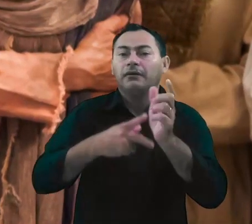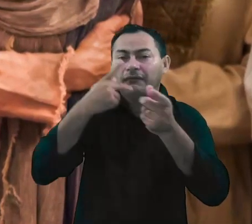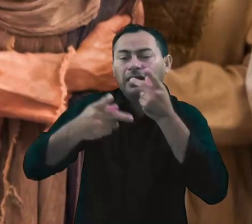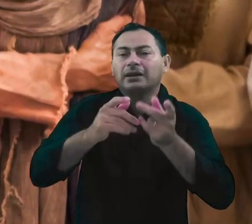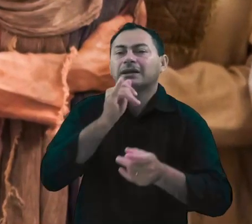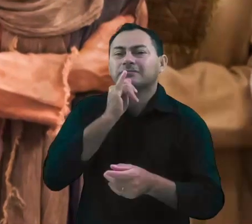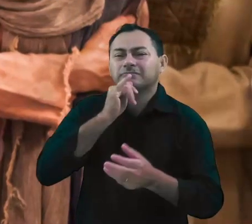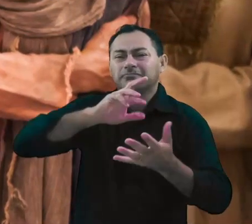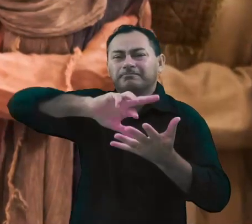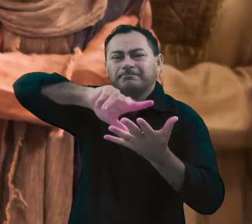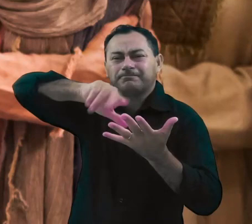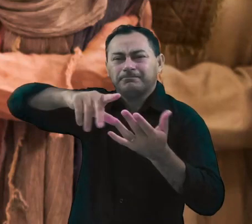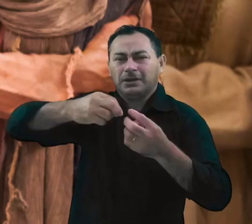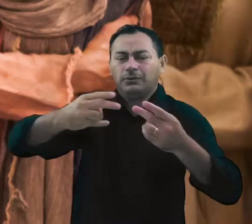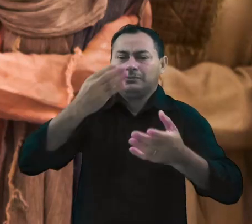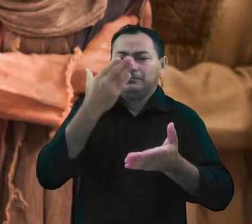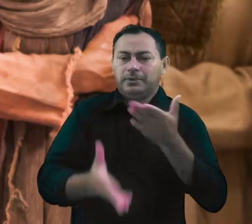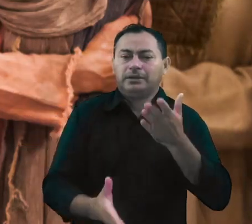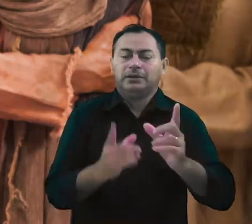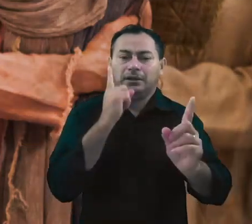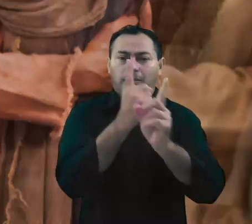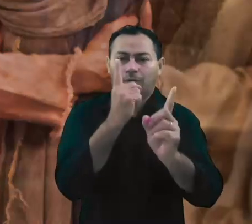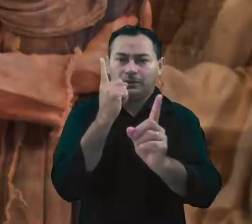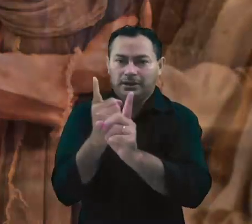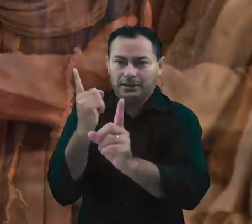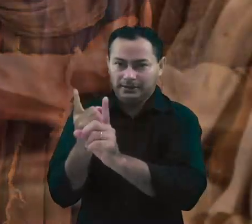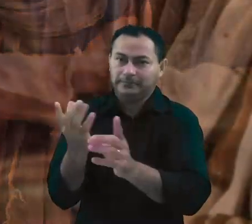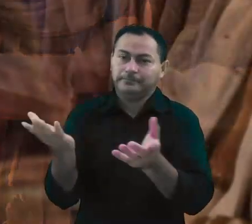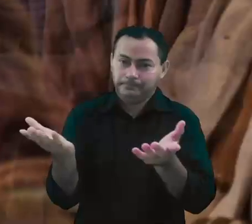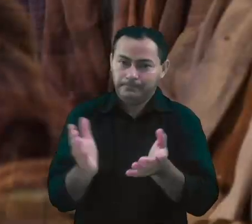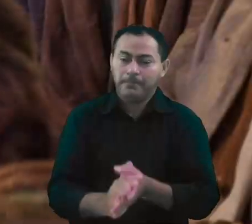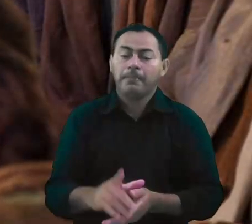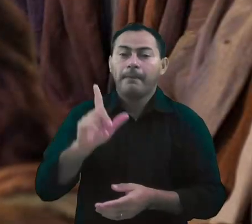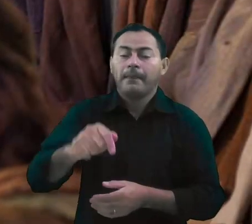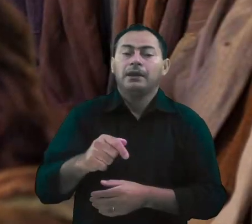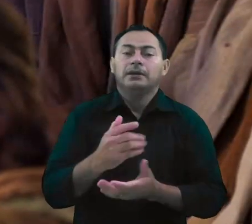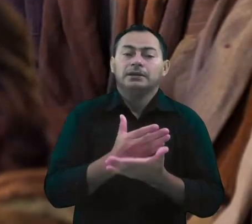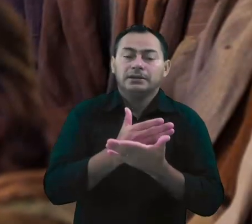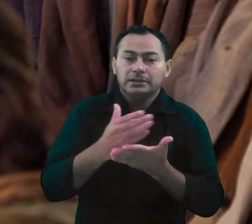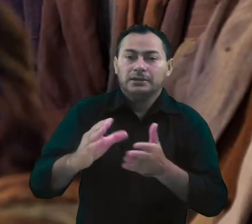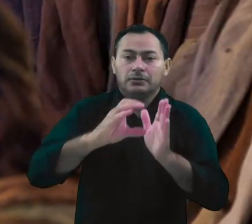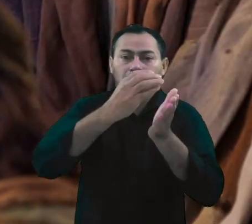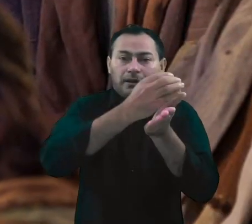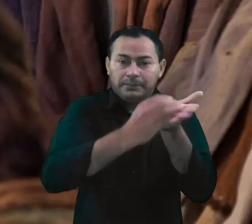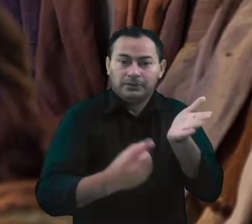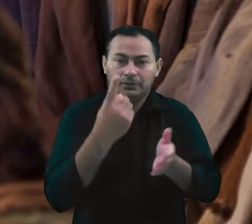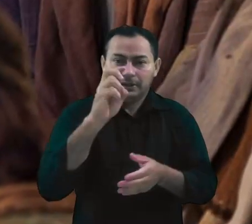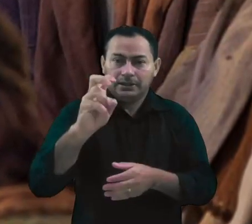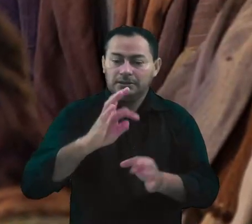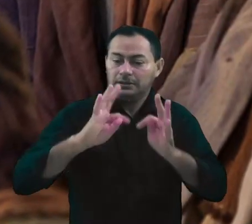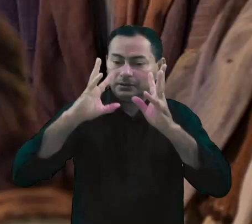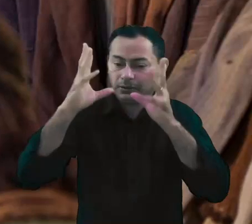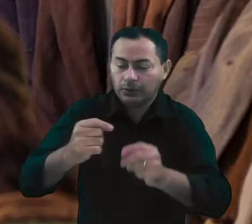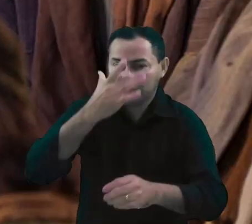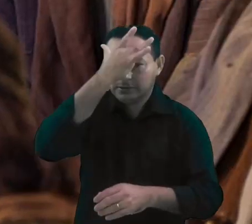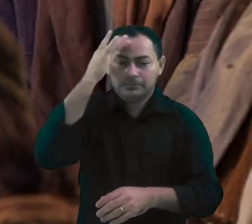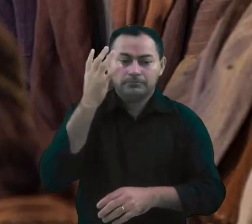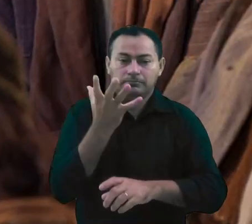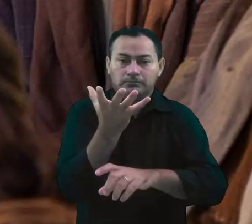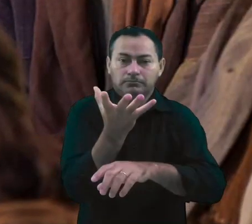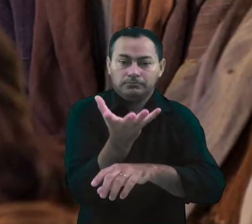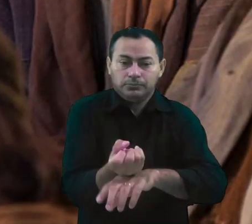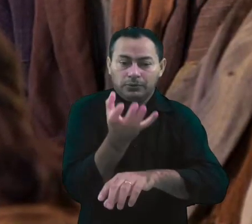dá exemplos de diferentes coisas que estavam perdidas e foram encontradas. É assim que se inicia então o capítulo 15. Todos